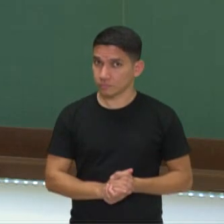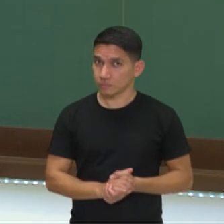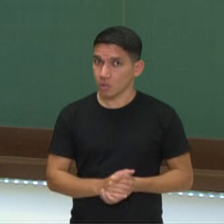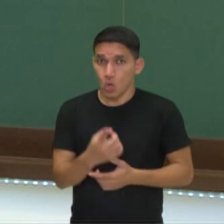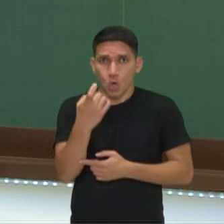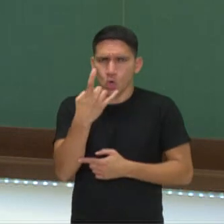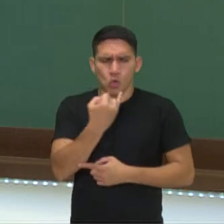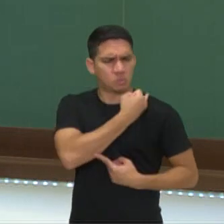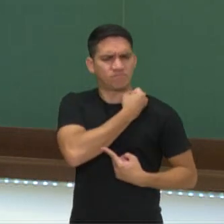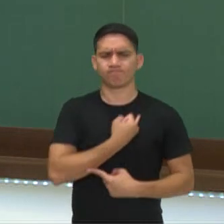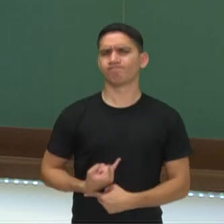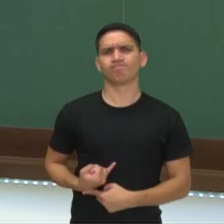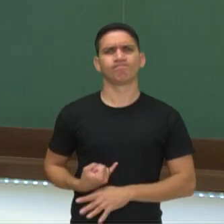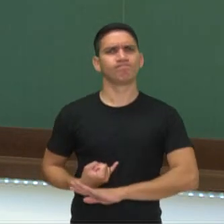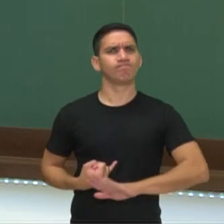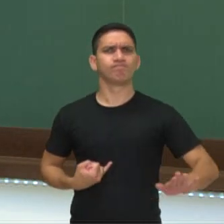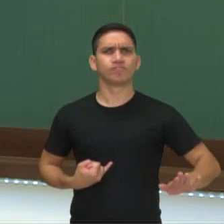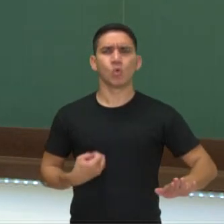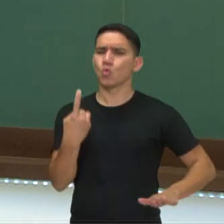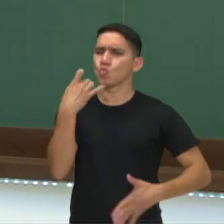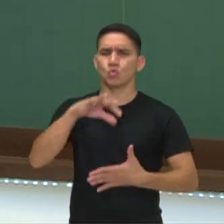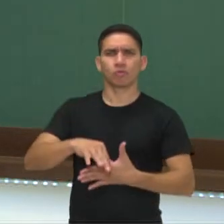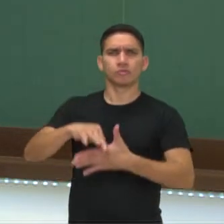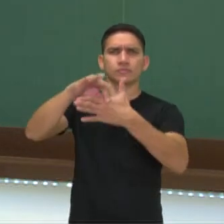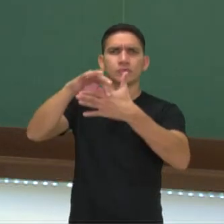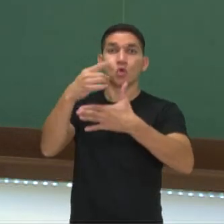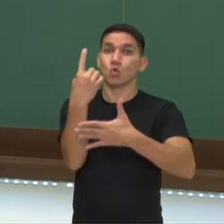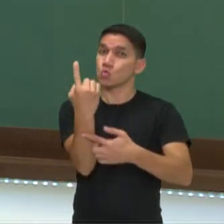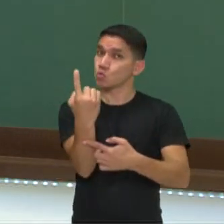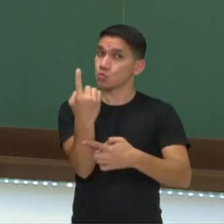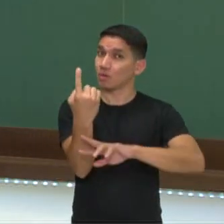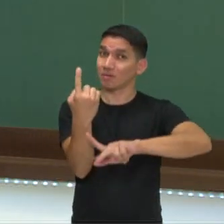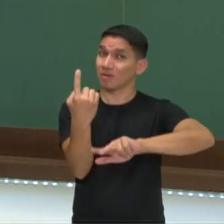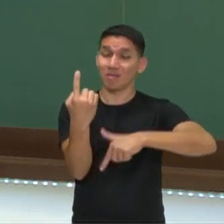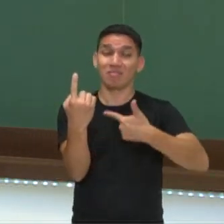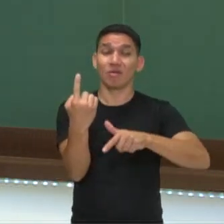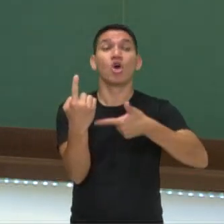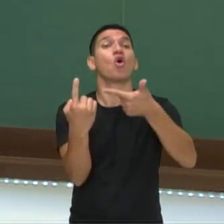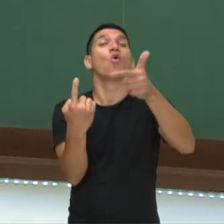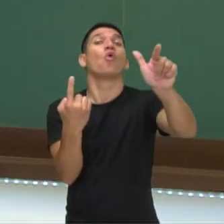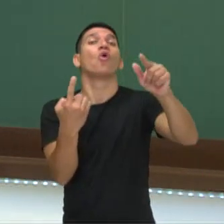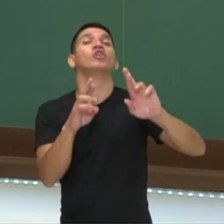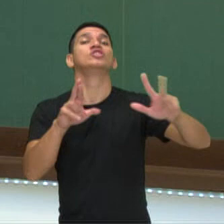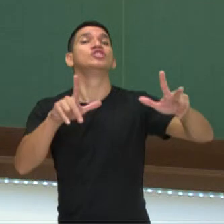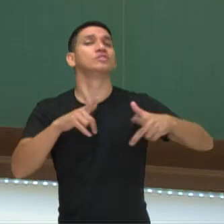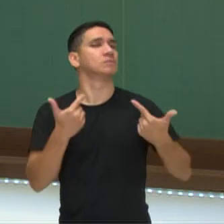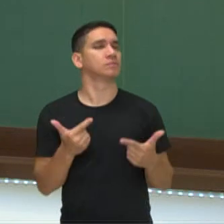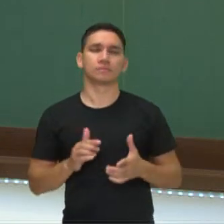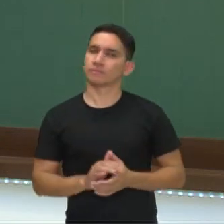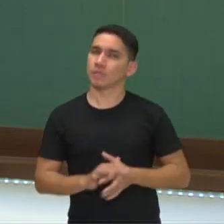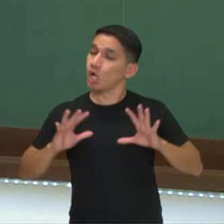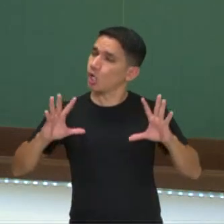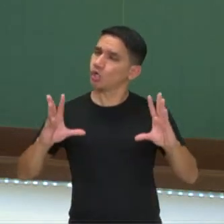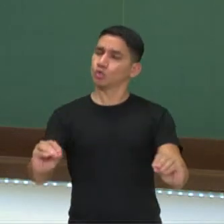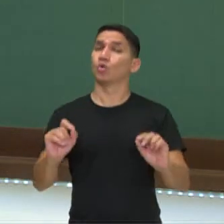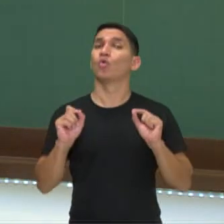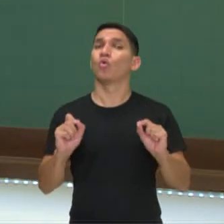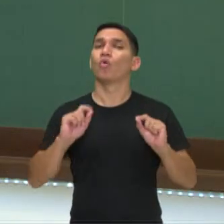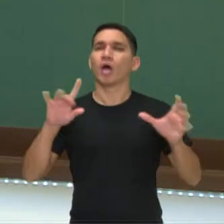um império, um líder, não existe espaço para o diferente,